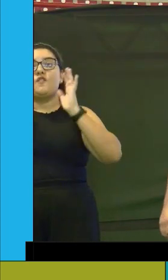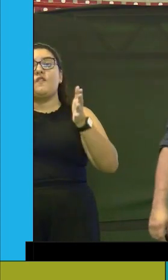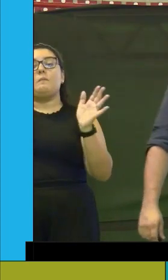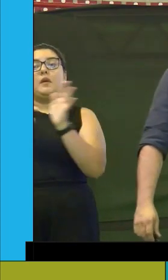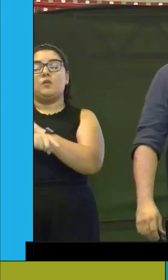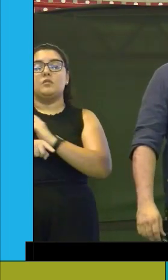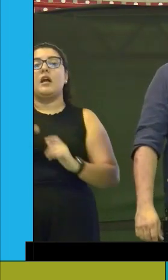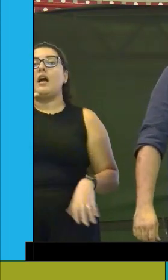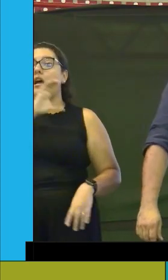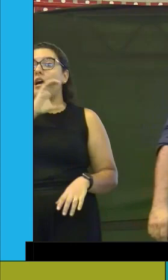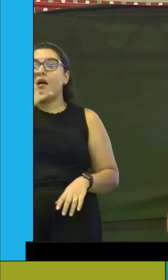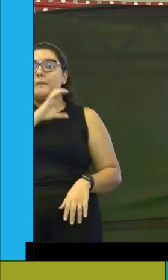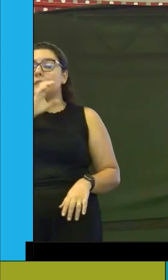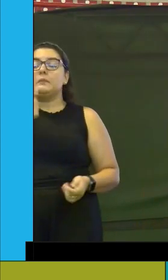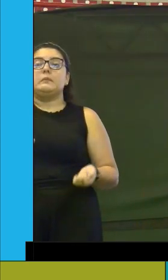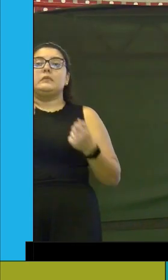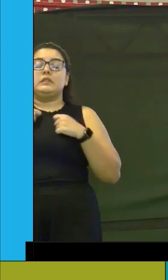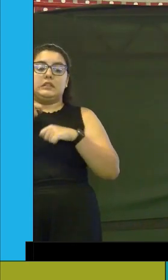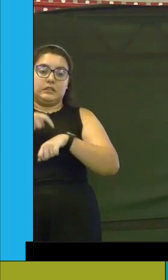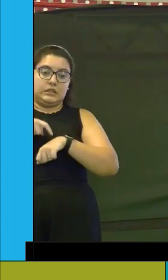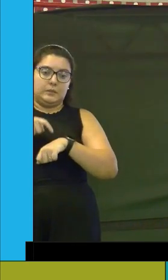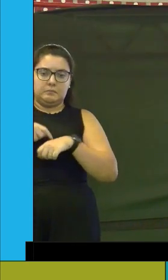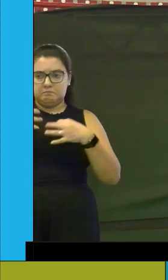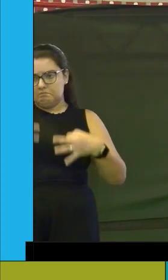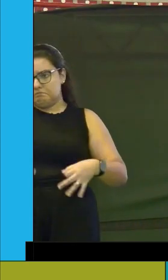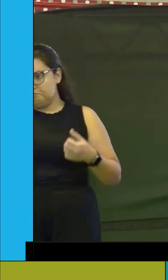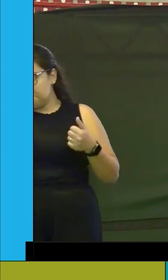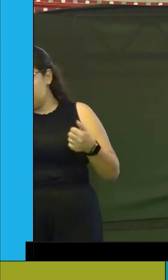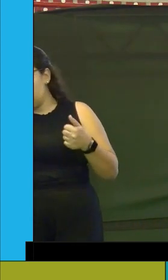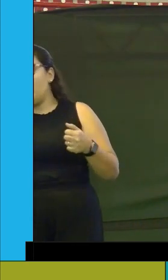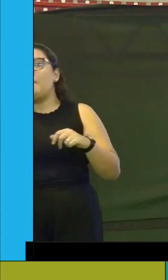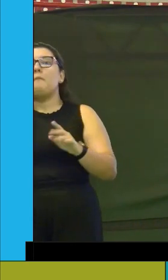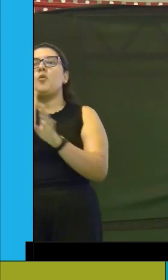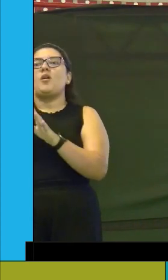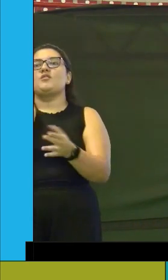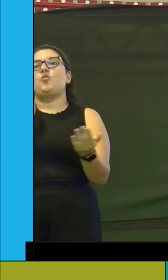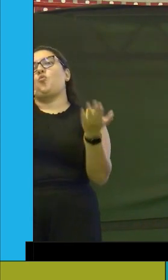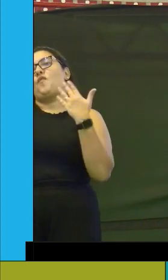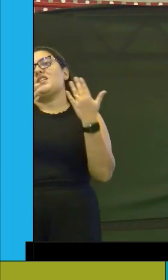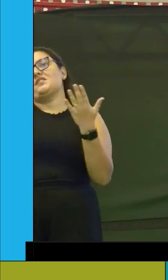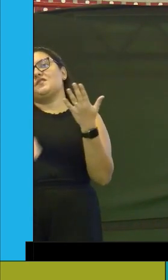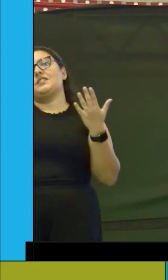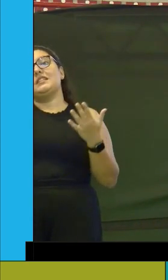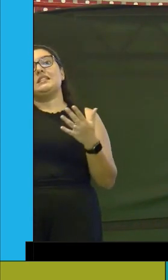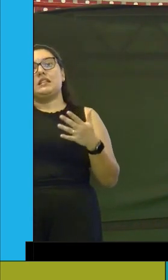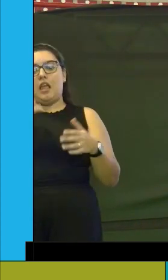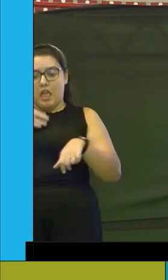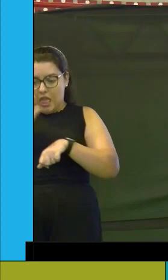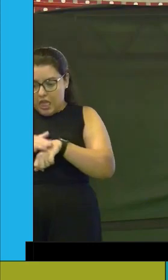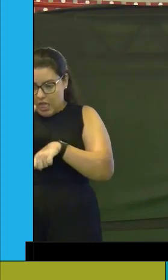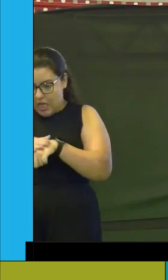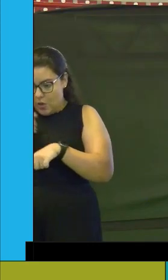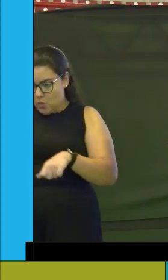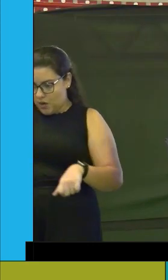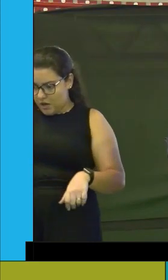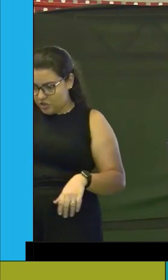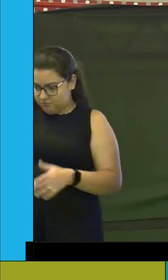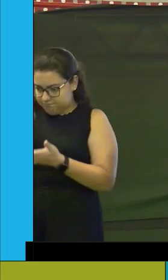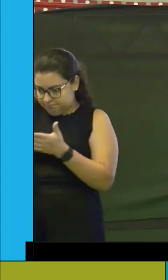questão, levou para mim um tempo considerável, porque eu estou conversando com você. Mas eu, enquanto